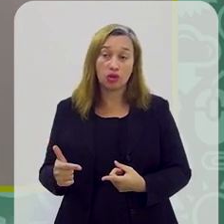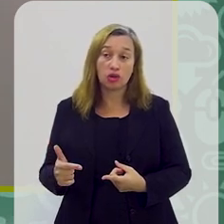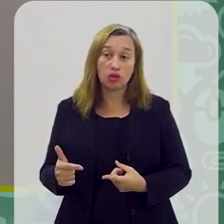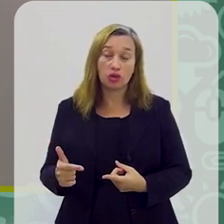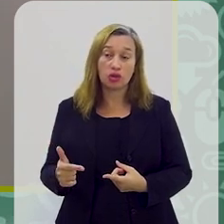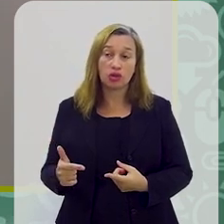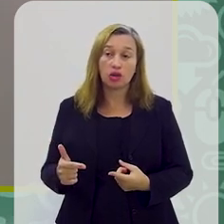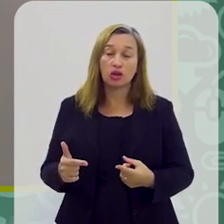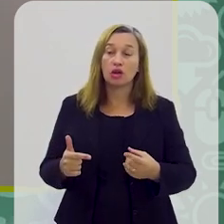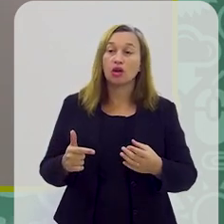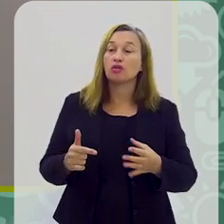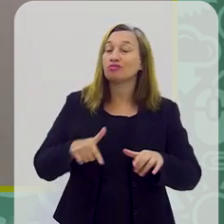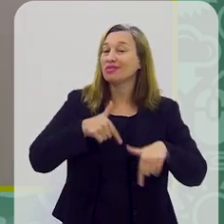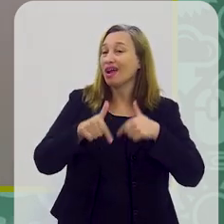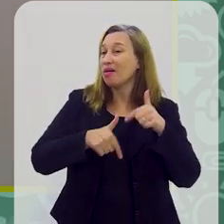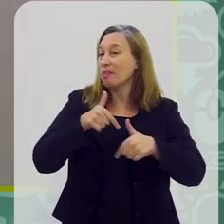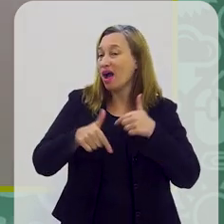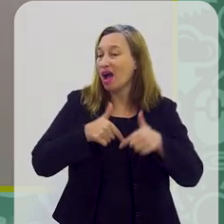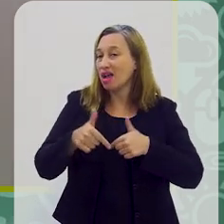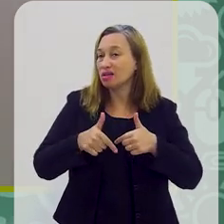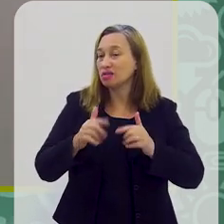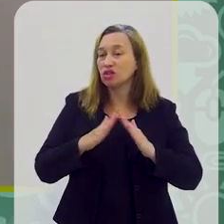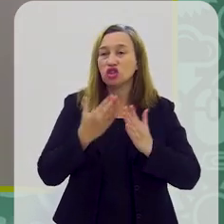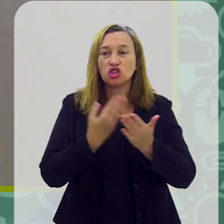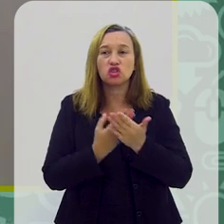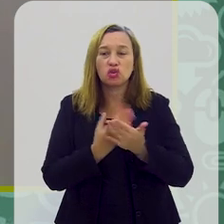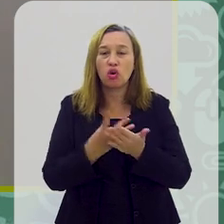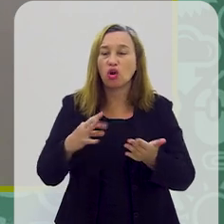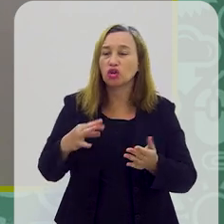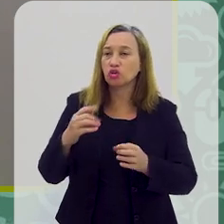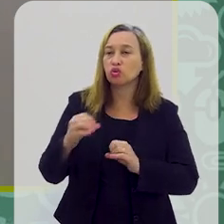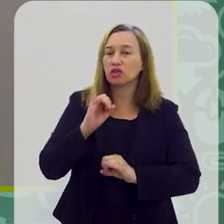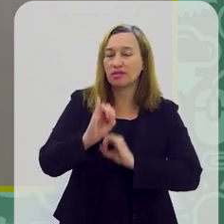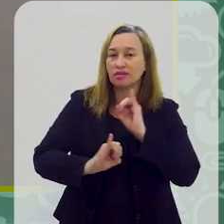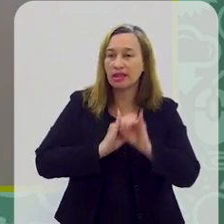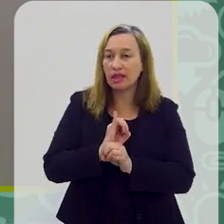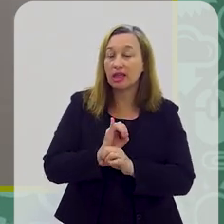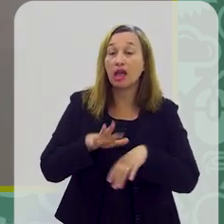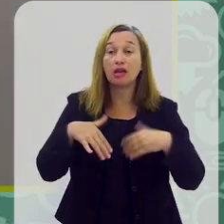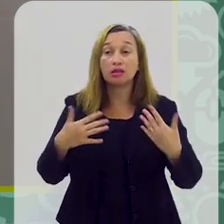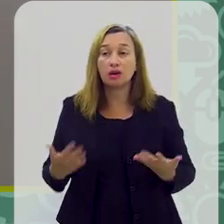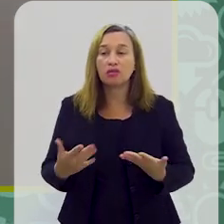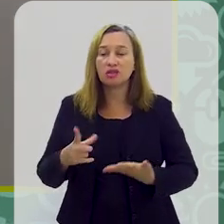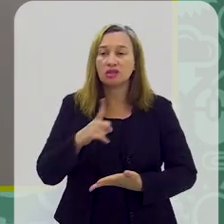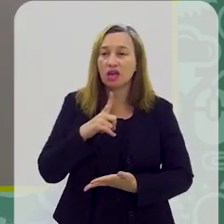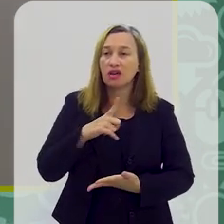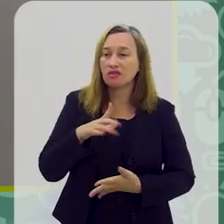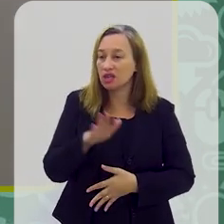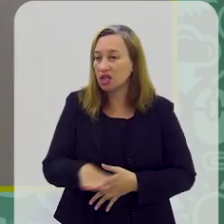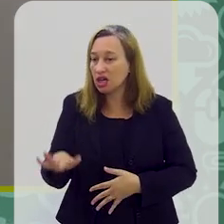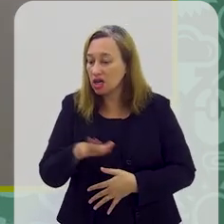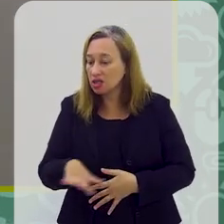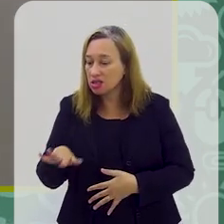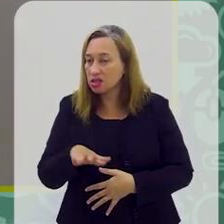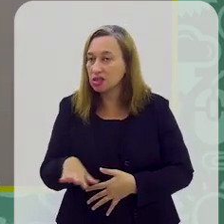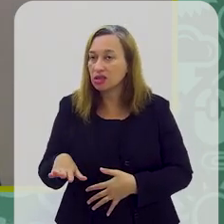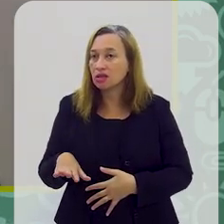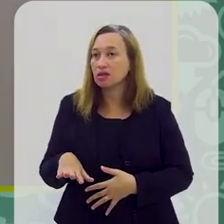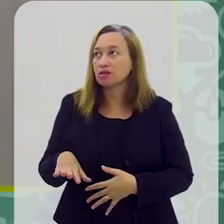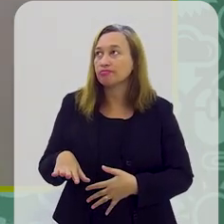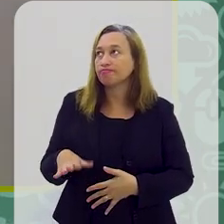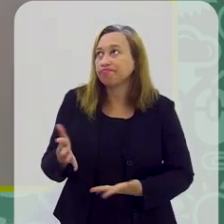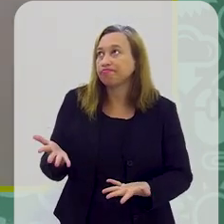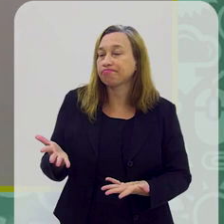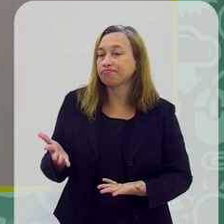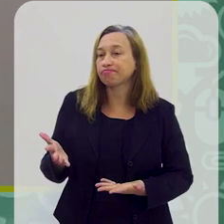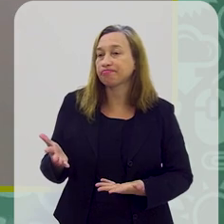nossa socialização toda era feita online, trabalho, escola, era tudo feito online. Então você teve, por exemplo,